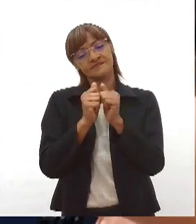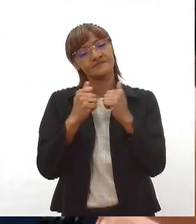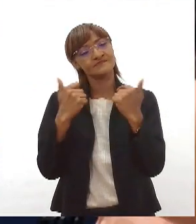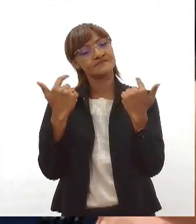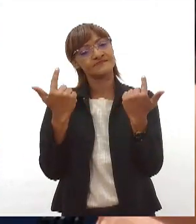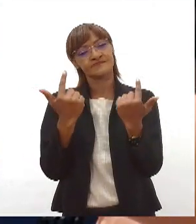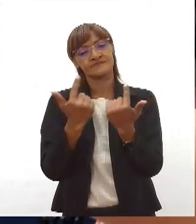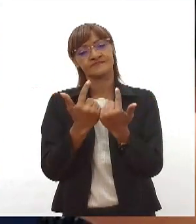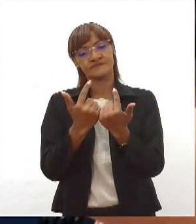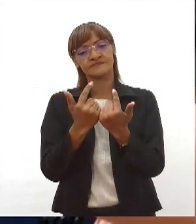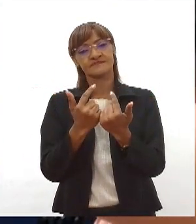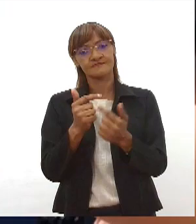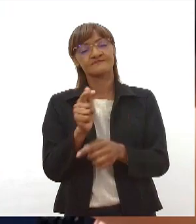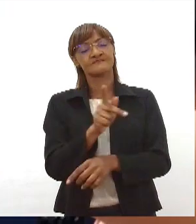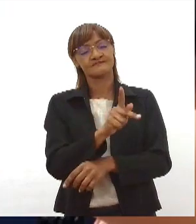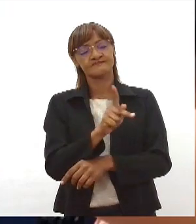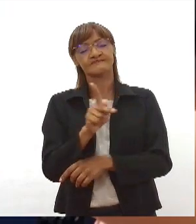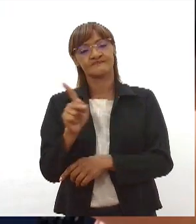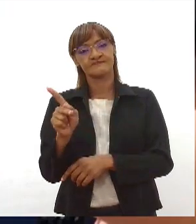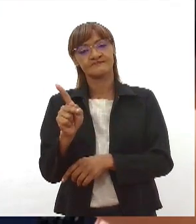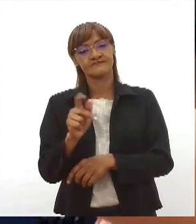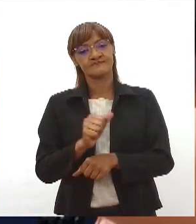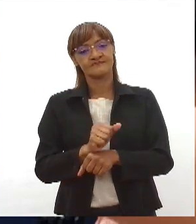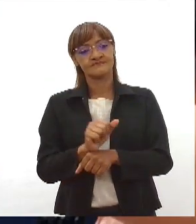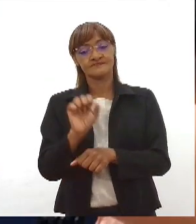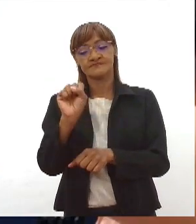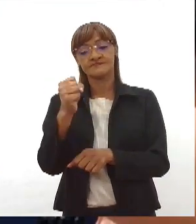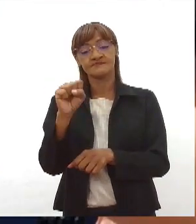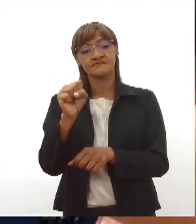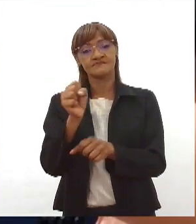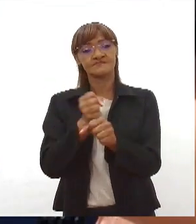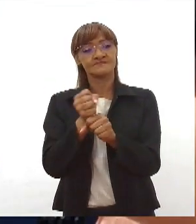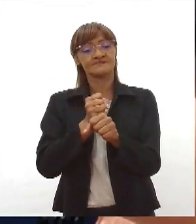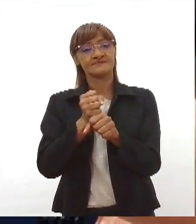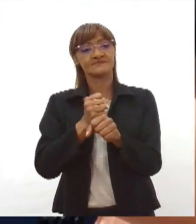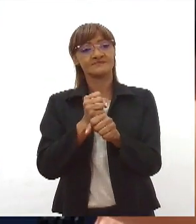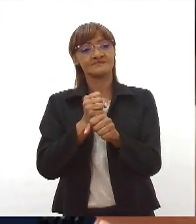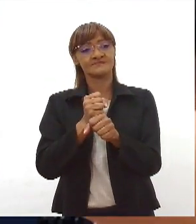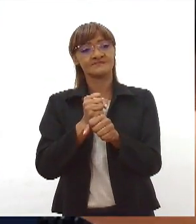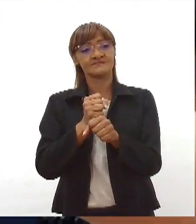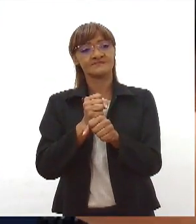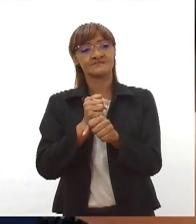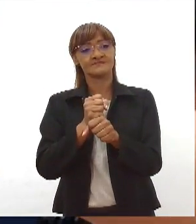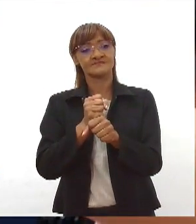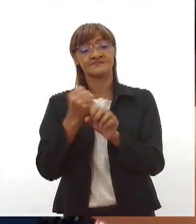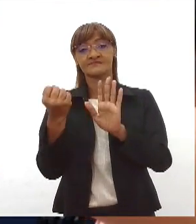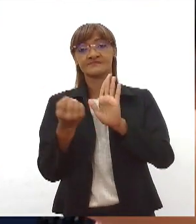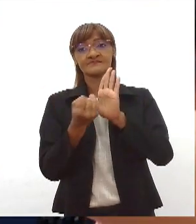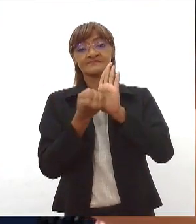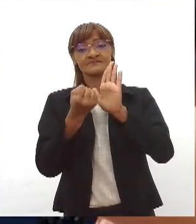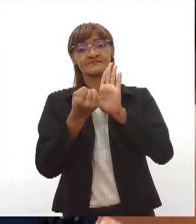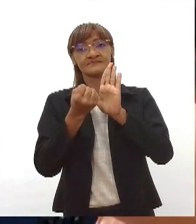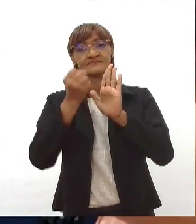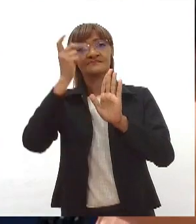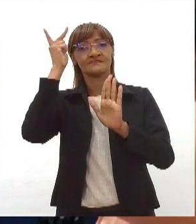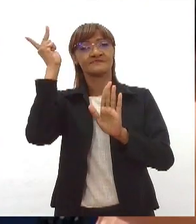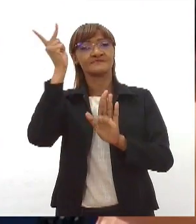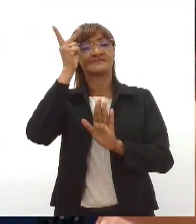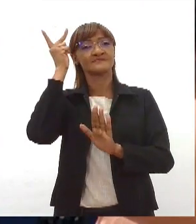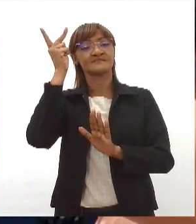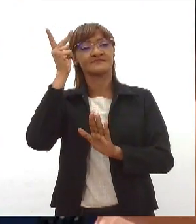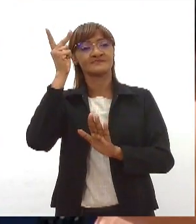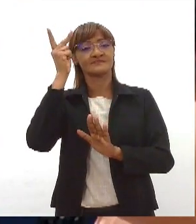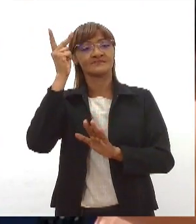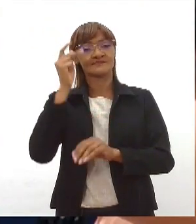durante 8 anos que vai ficar registrado na história como um dos presidentes